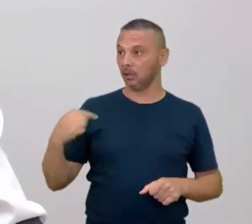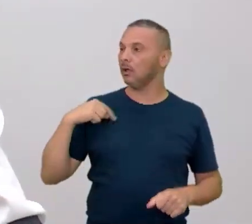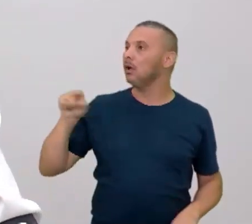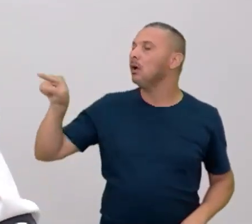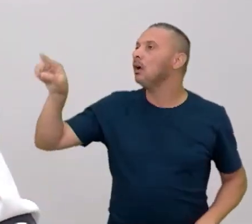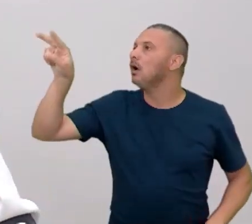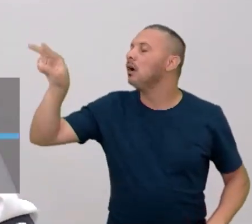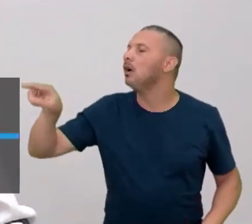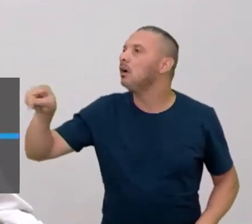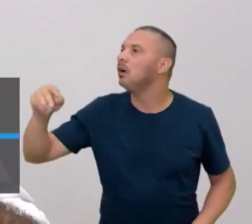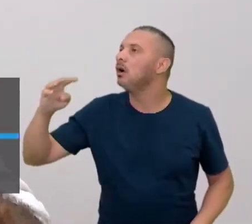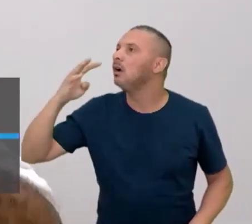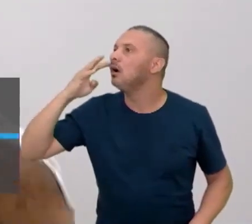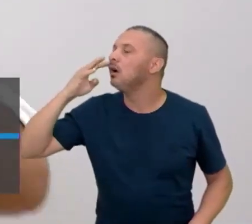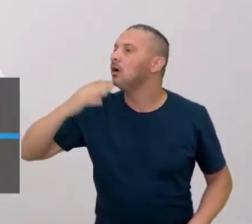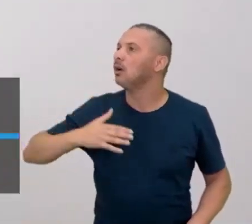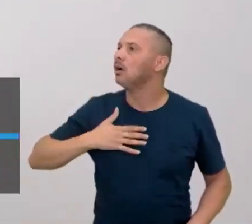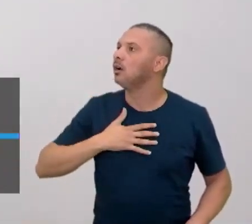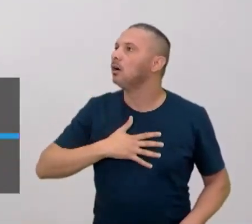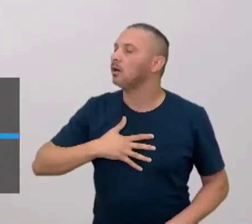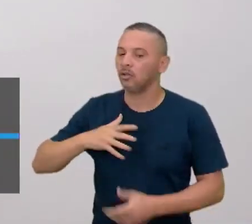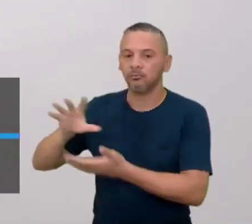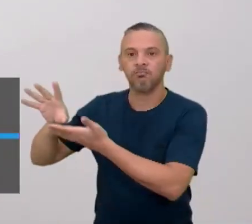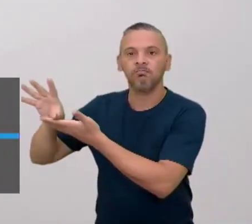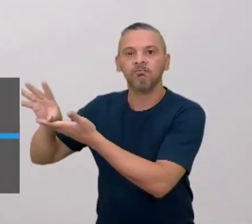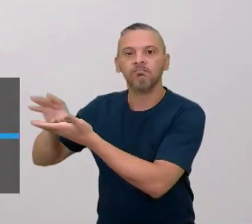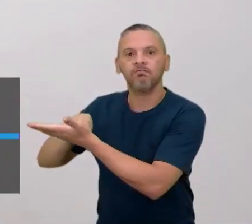em algo e passa a